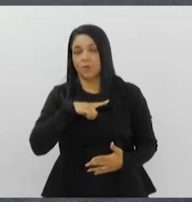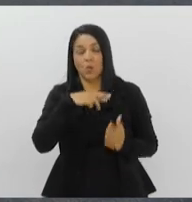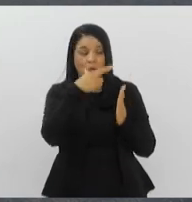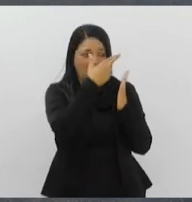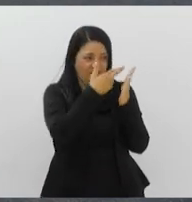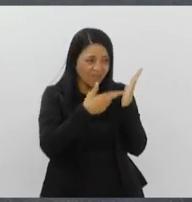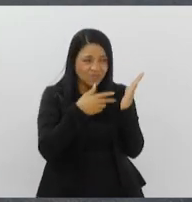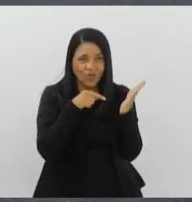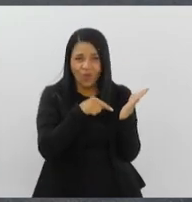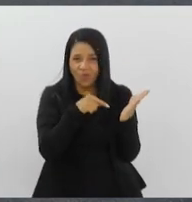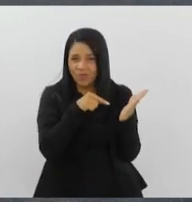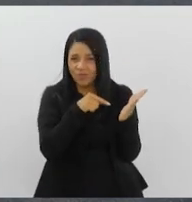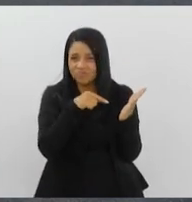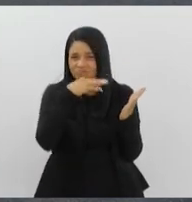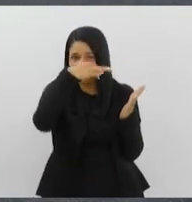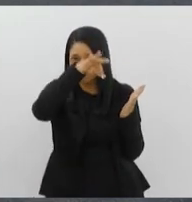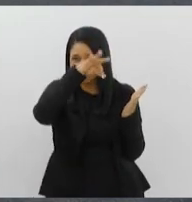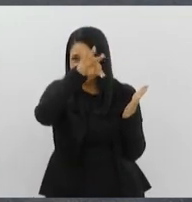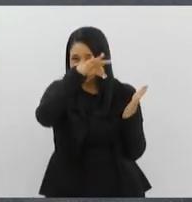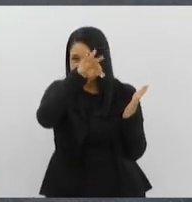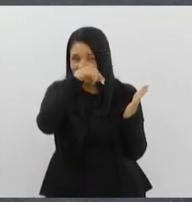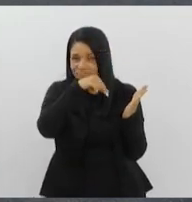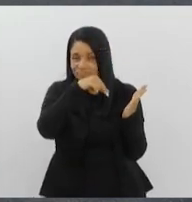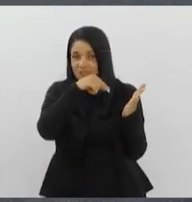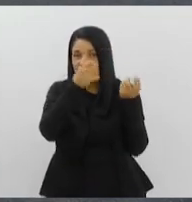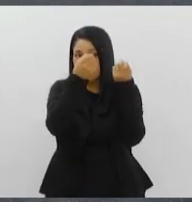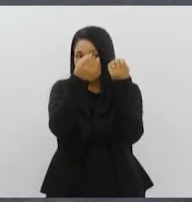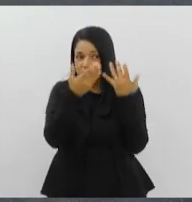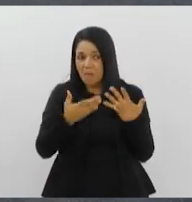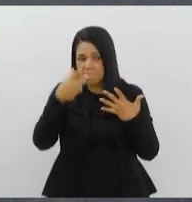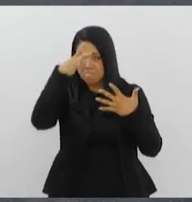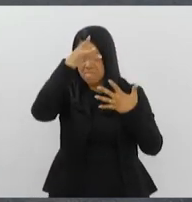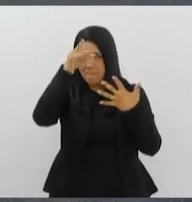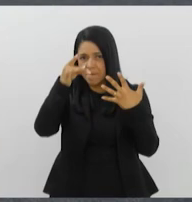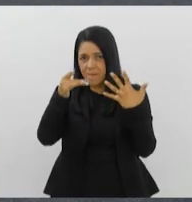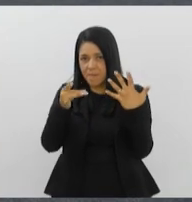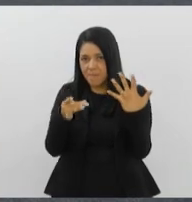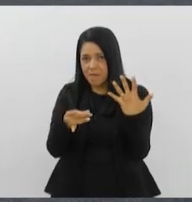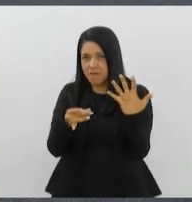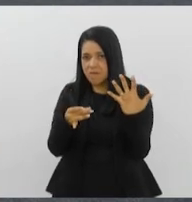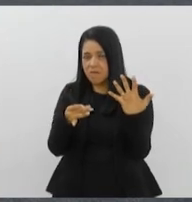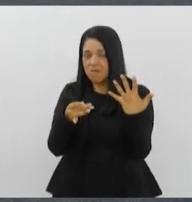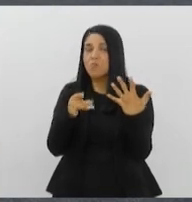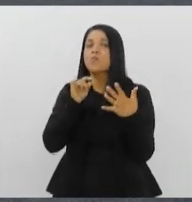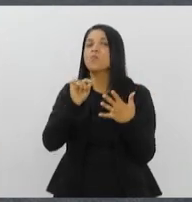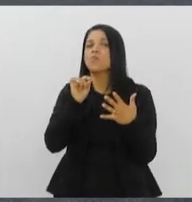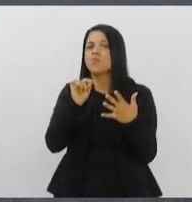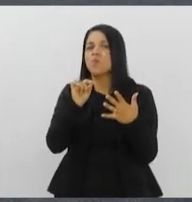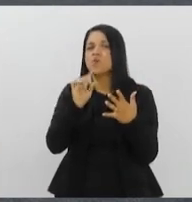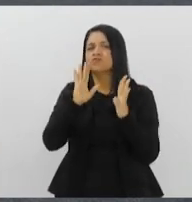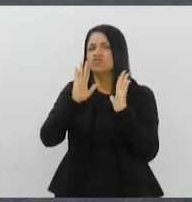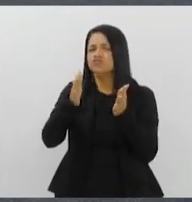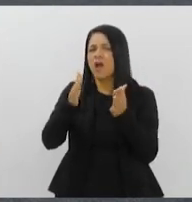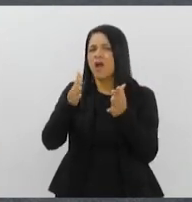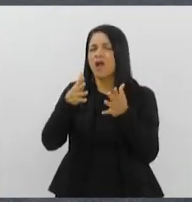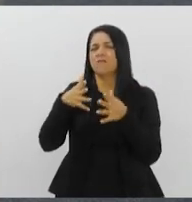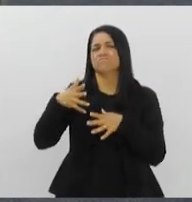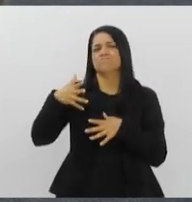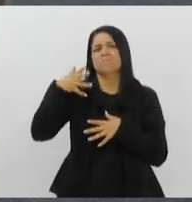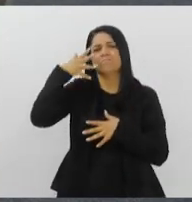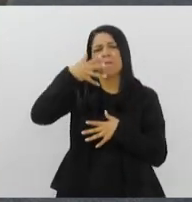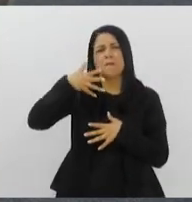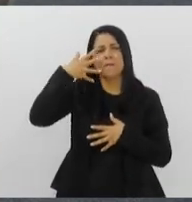relatório diz com todas as letras aquilo que a gente vem afirmando